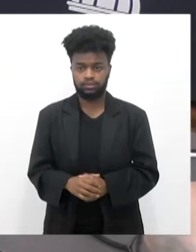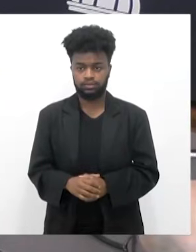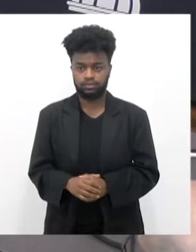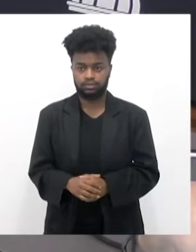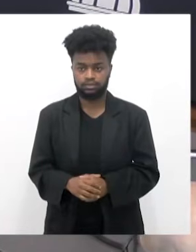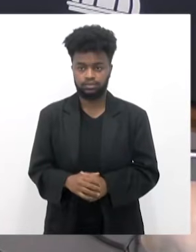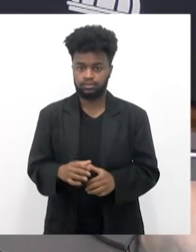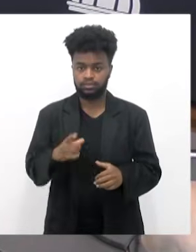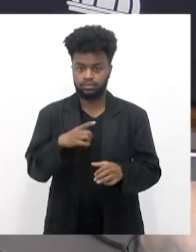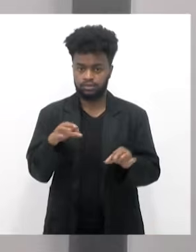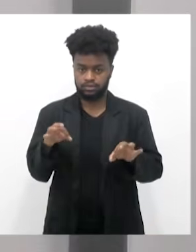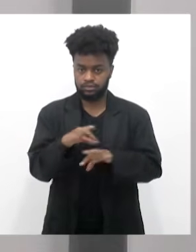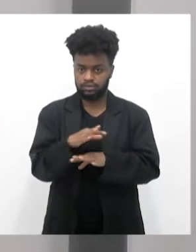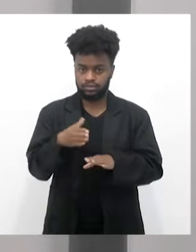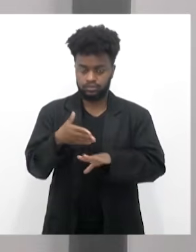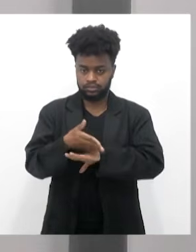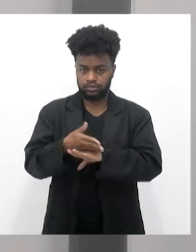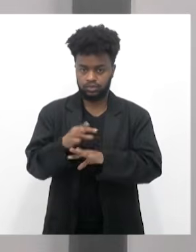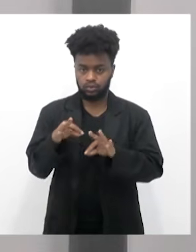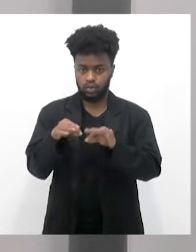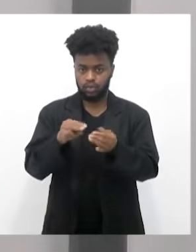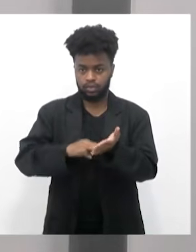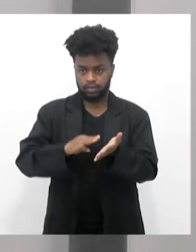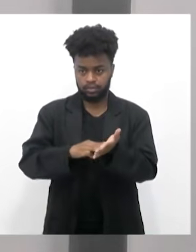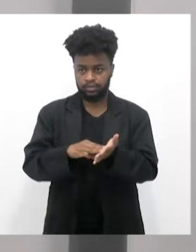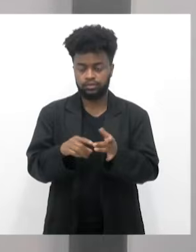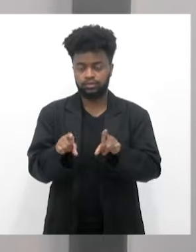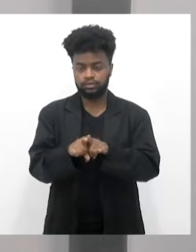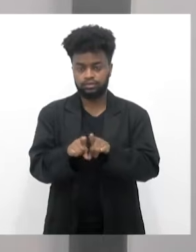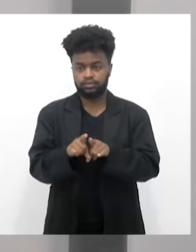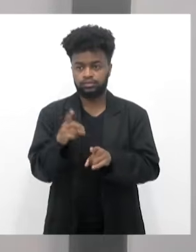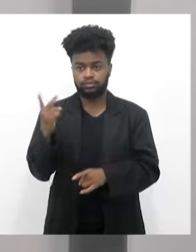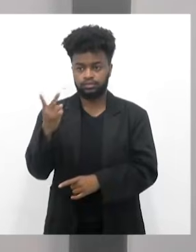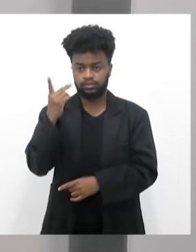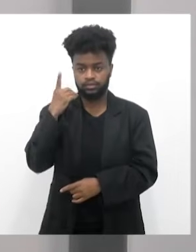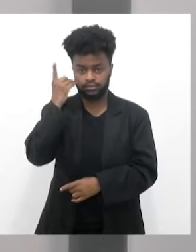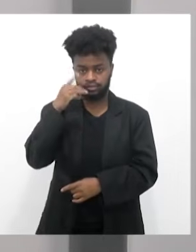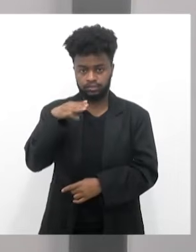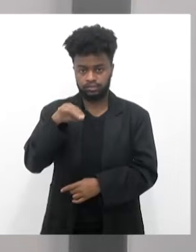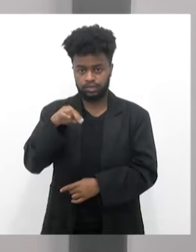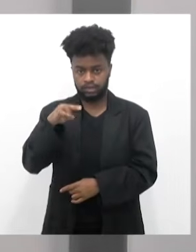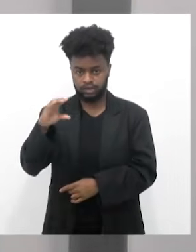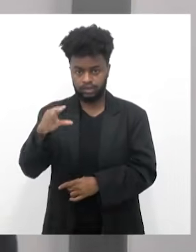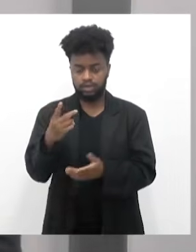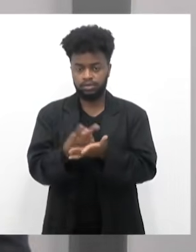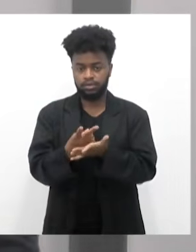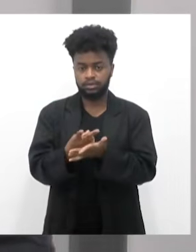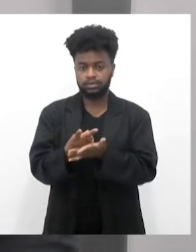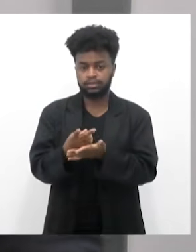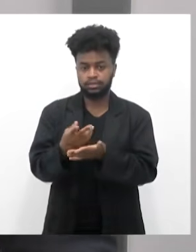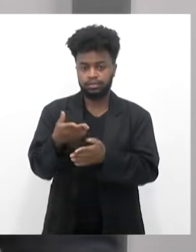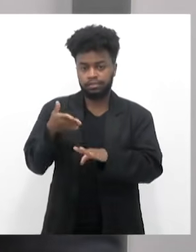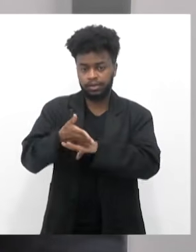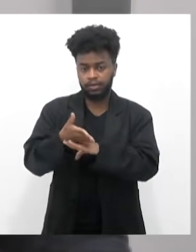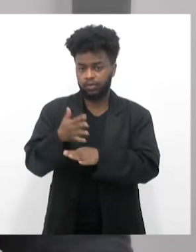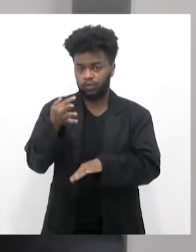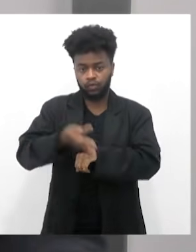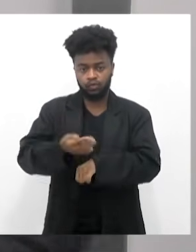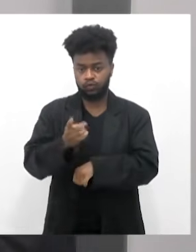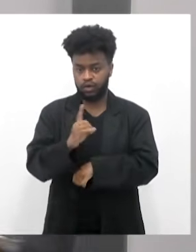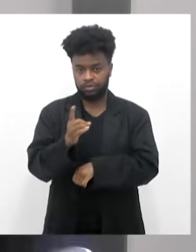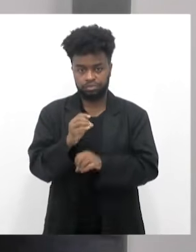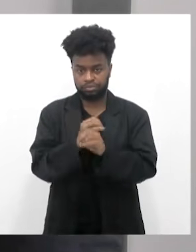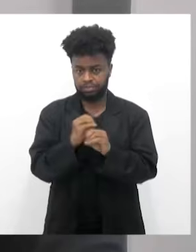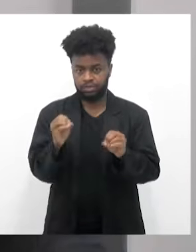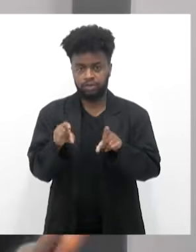com o quórum completo dos titulares da CCJ, e aqui reconhecendo o deputado Mink, absolutamente assíduo, nunca faltou uma sessão e